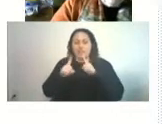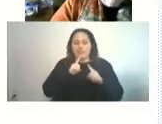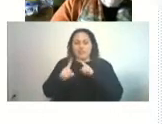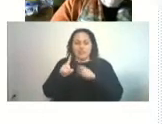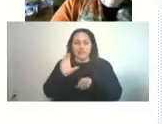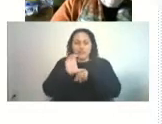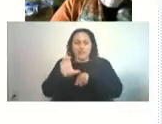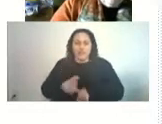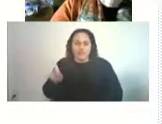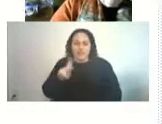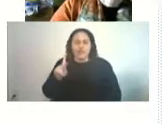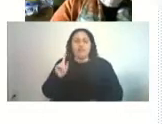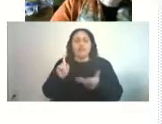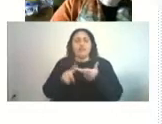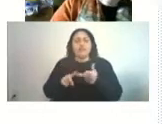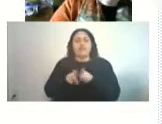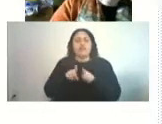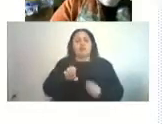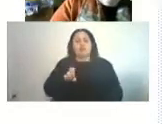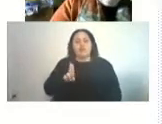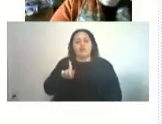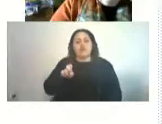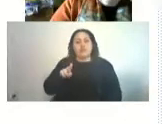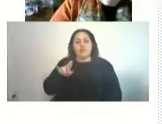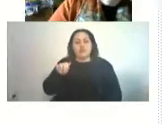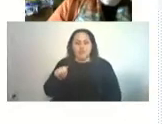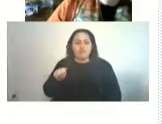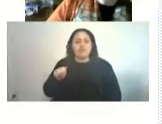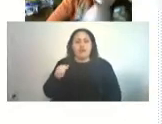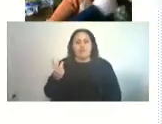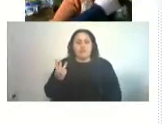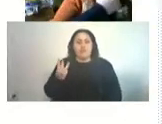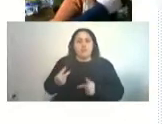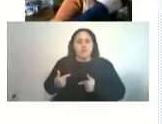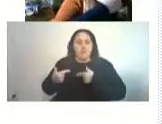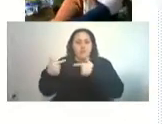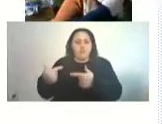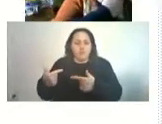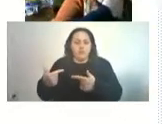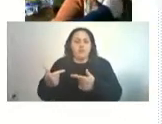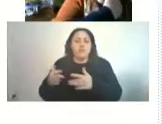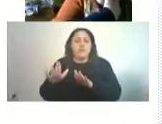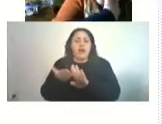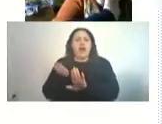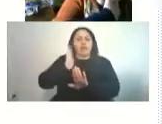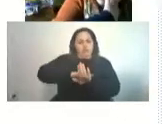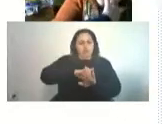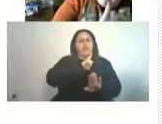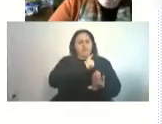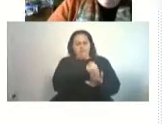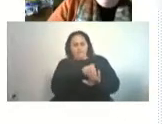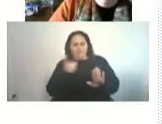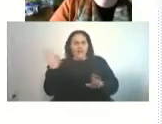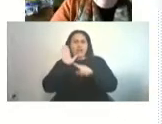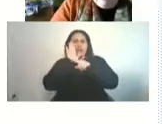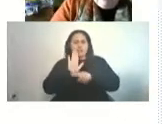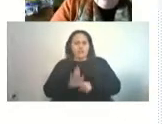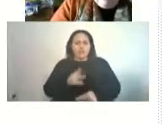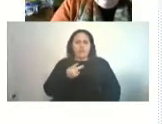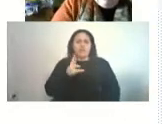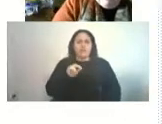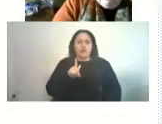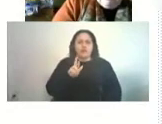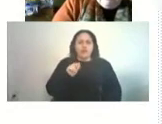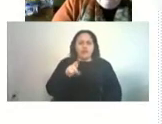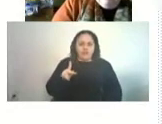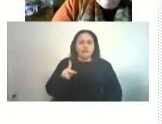frente apresentando e conduzindo as atividades, mas todas as assessoras e assessor da Prograde, professor Rafael,